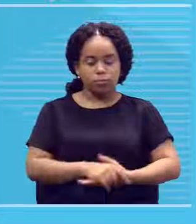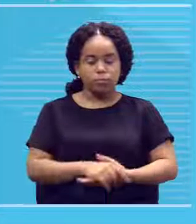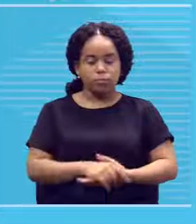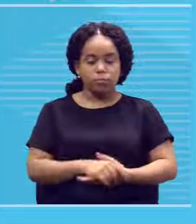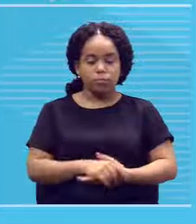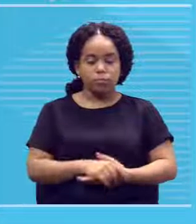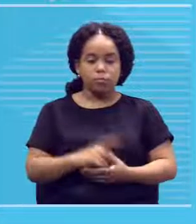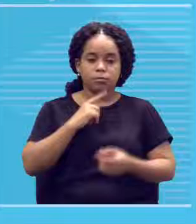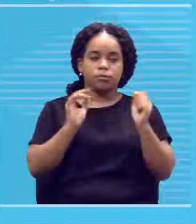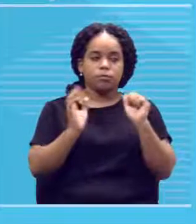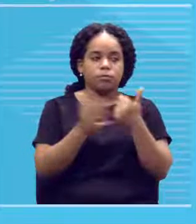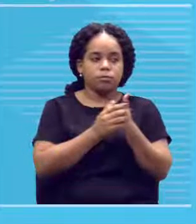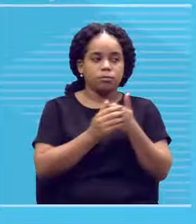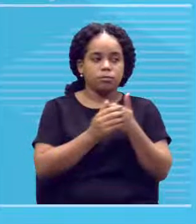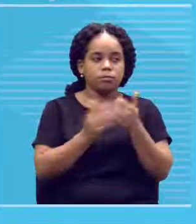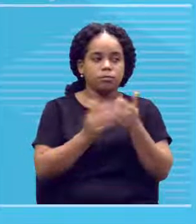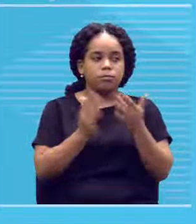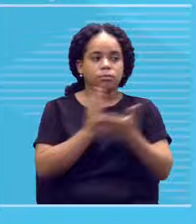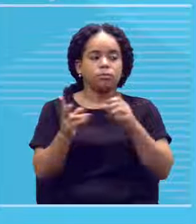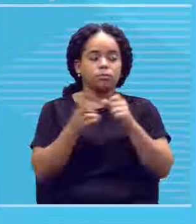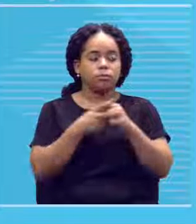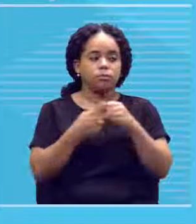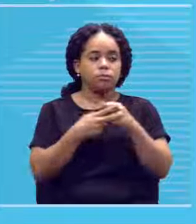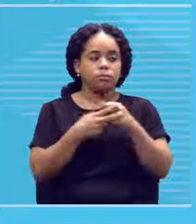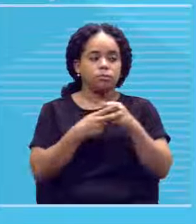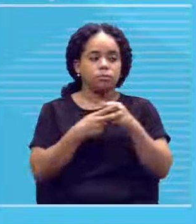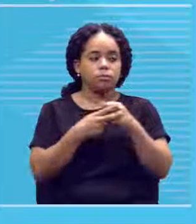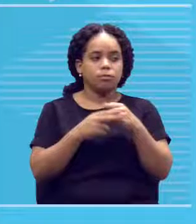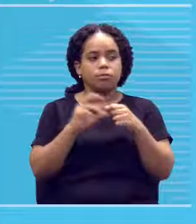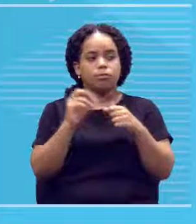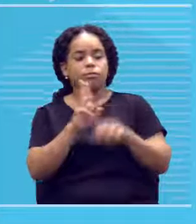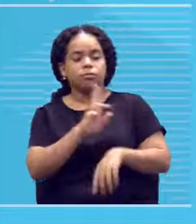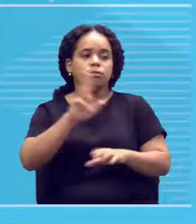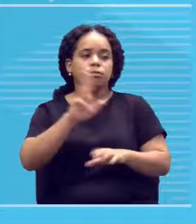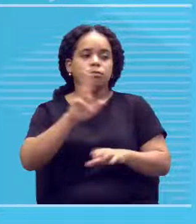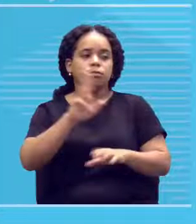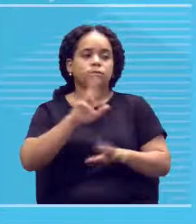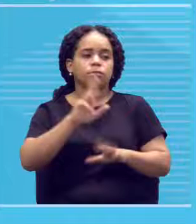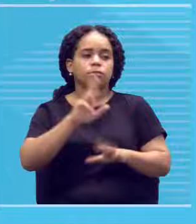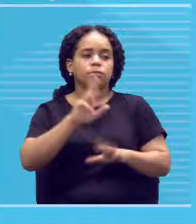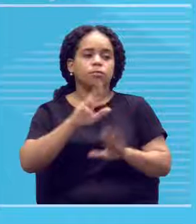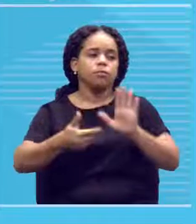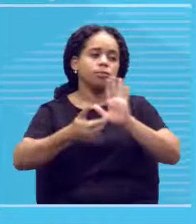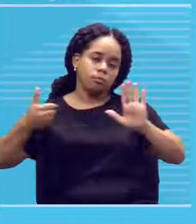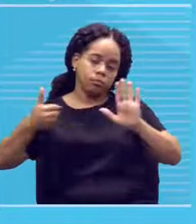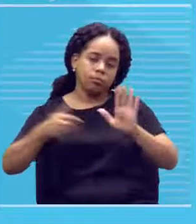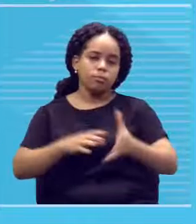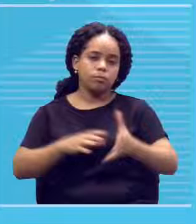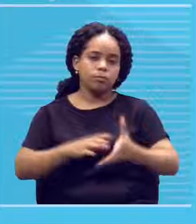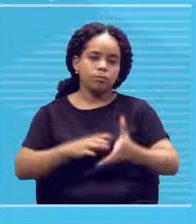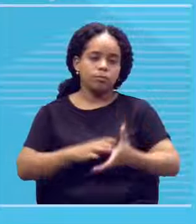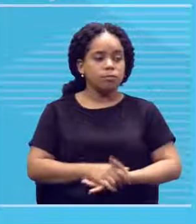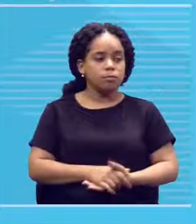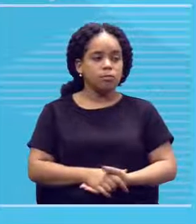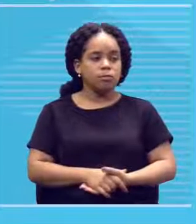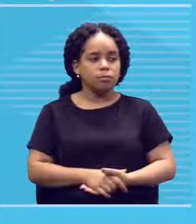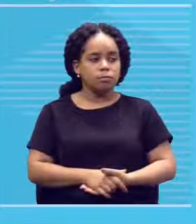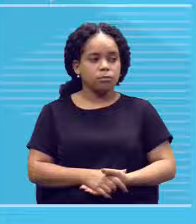a omissão de algum verbo frase o nome por meio da elipse né aquela coesão por elipse